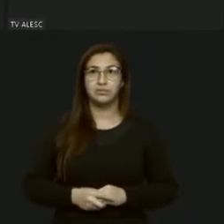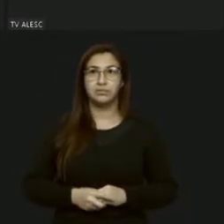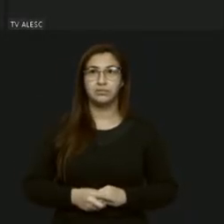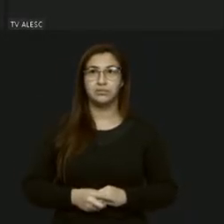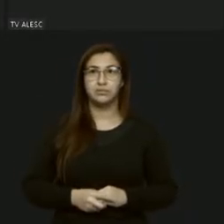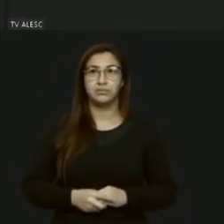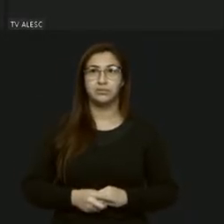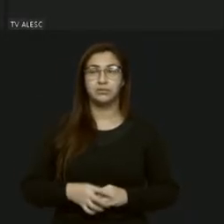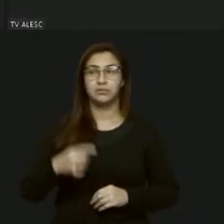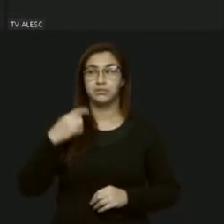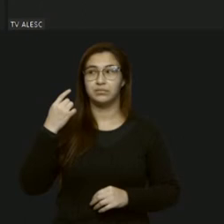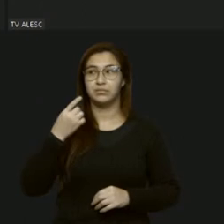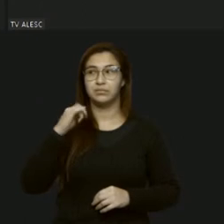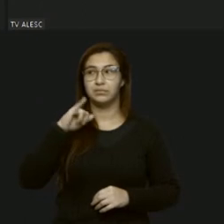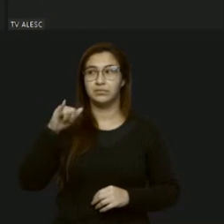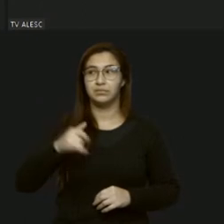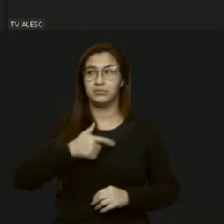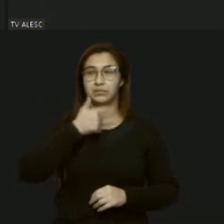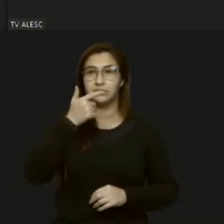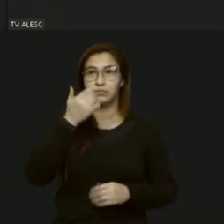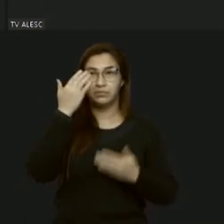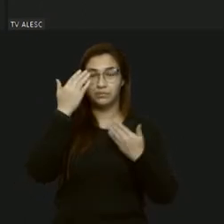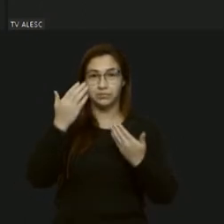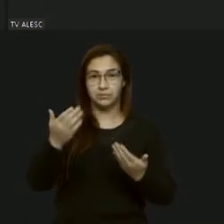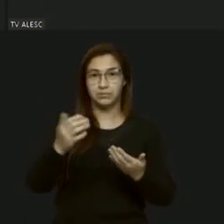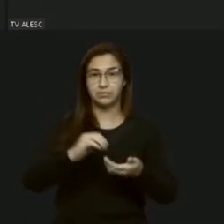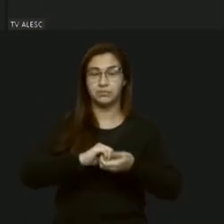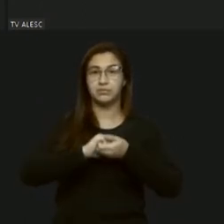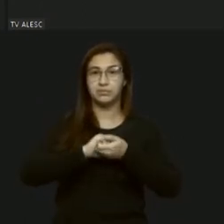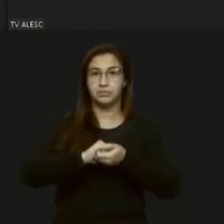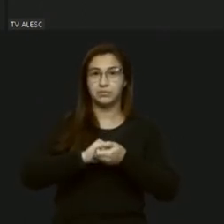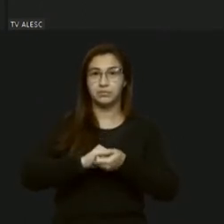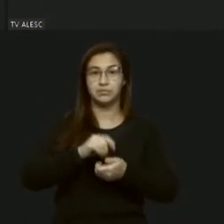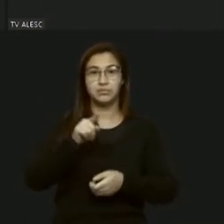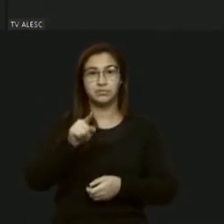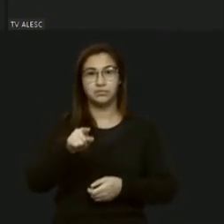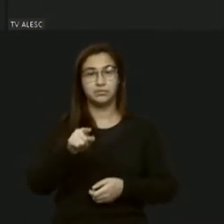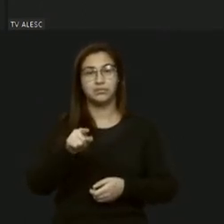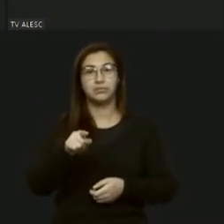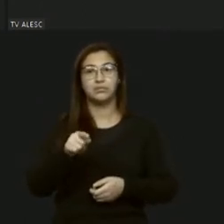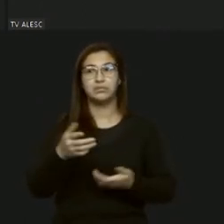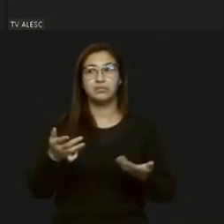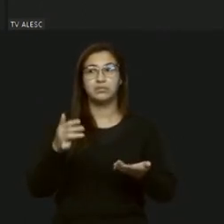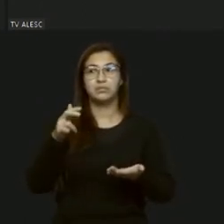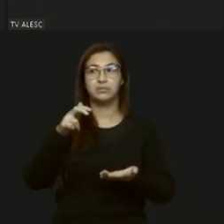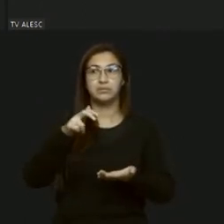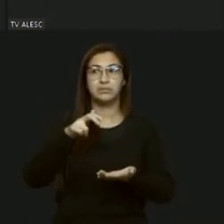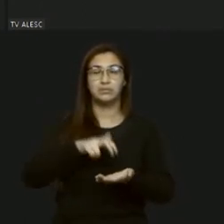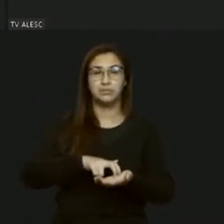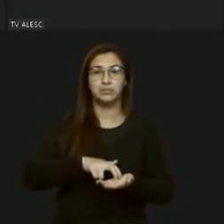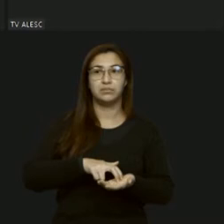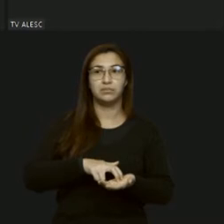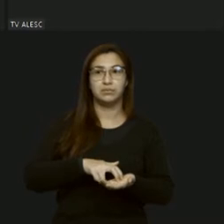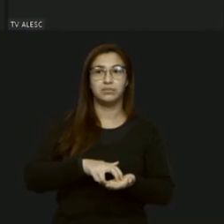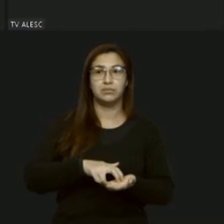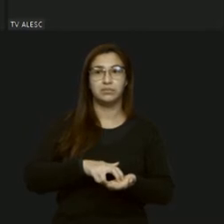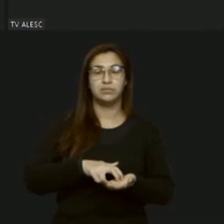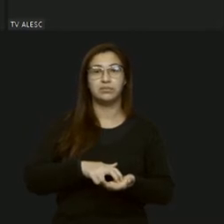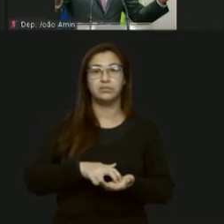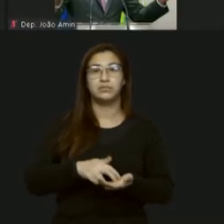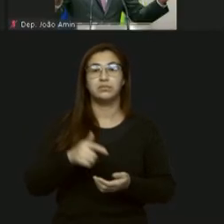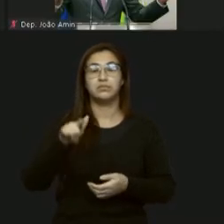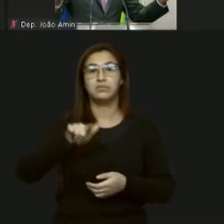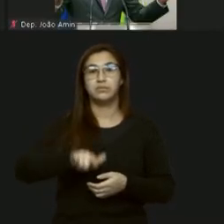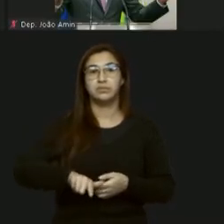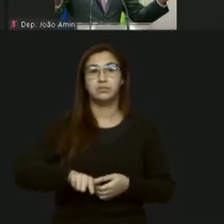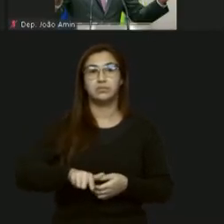Deputado Jerry, obrigado pela oportunidade. Queria cumprimentar pelo pronunciamento de Vossa Excelência na manhã de hoje. Um pronunciamento, aliás,